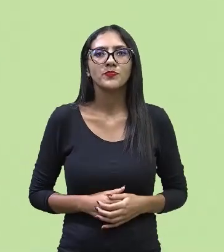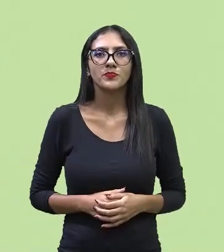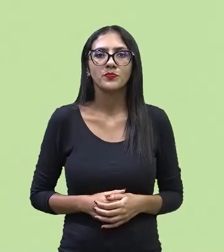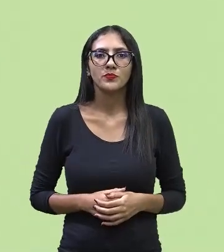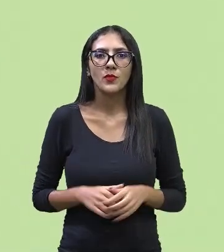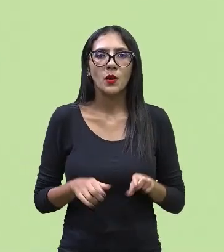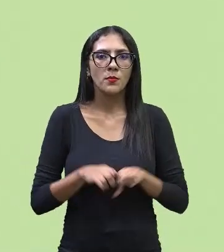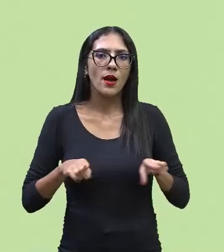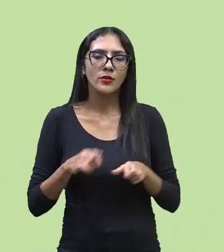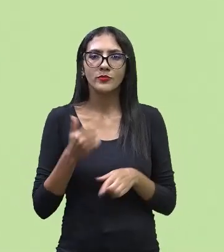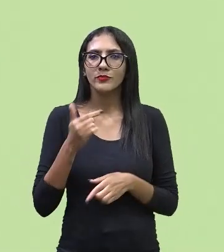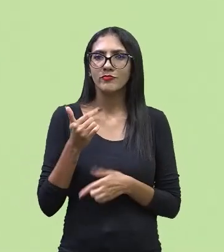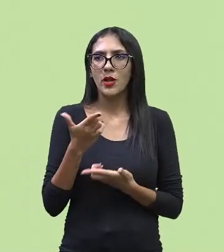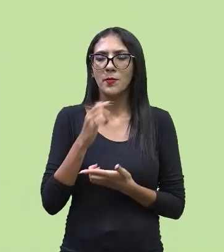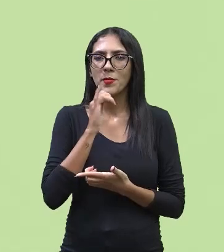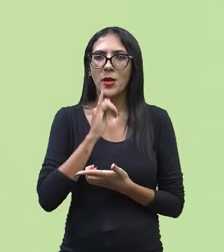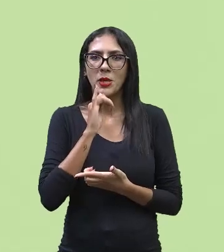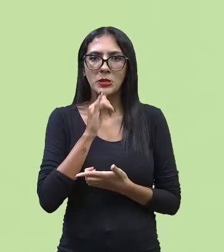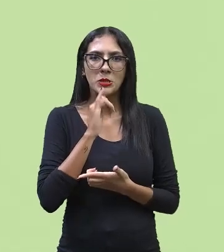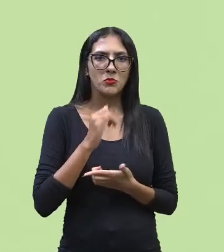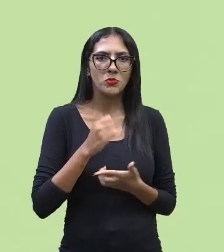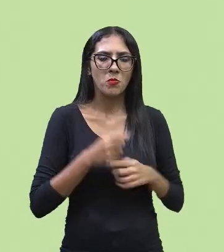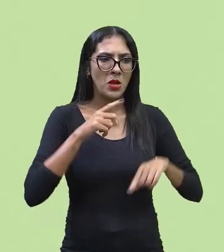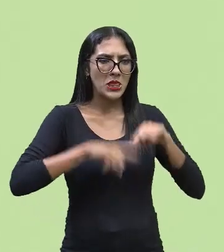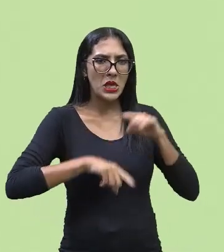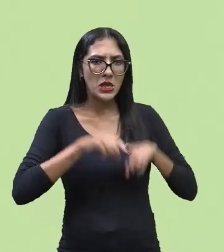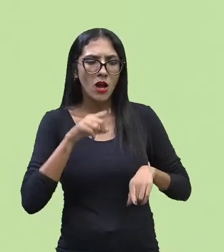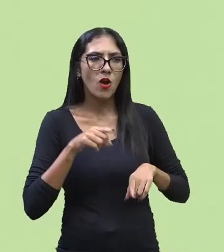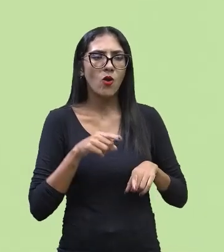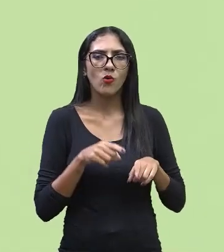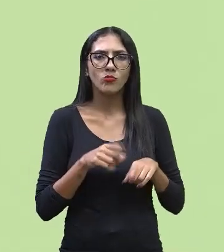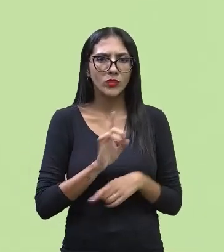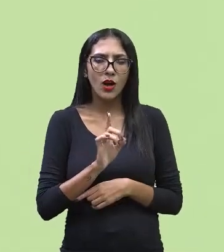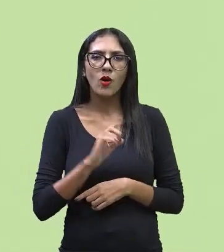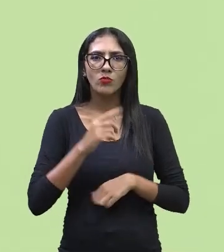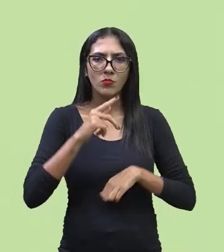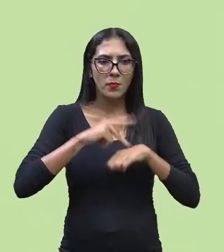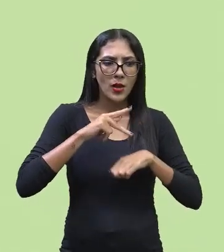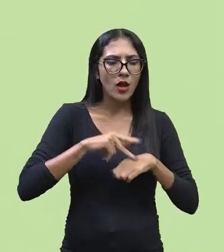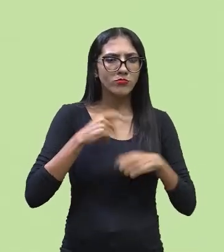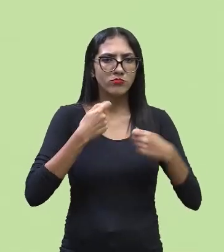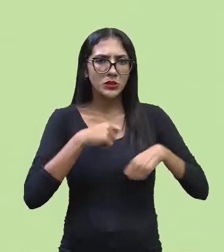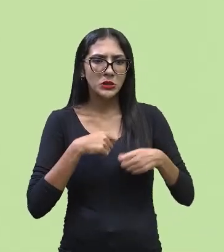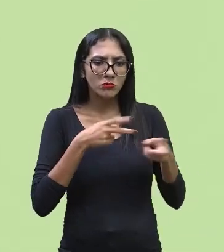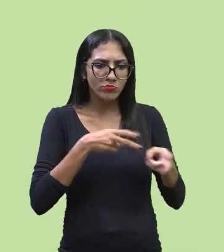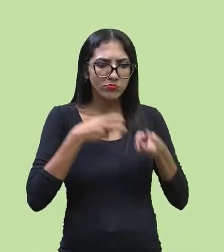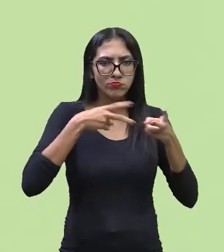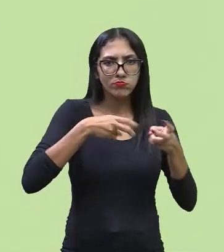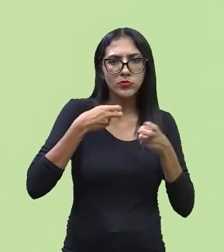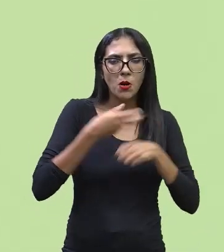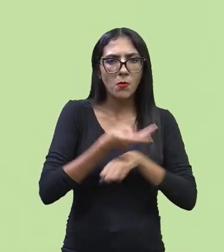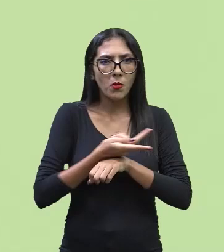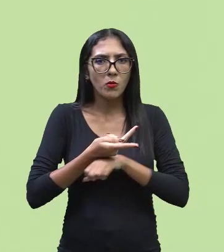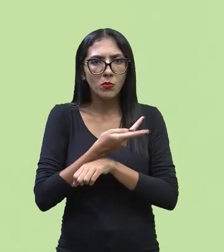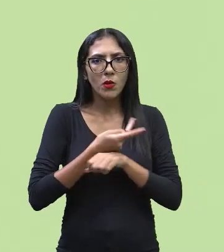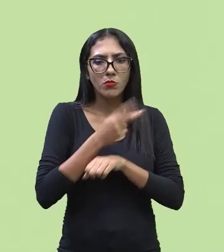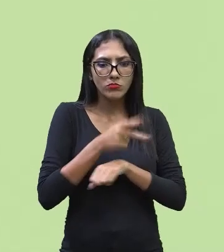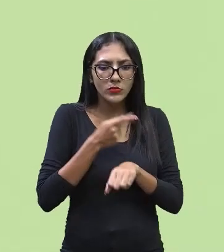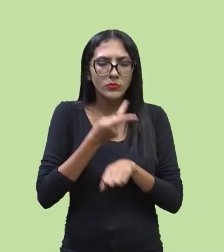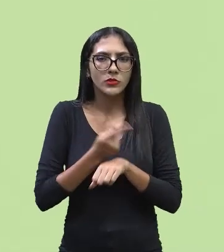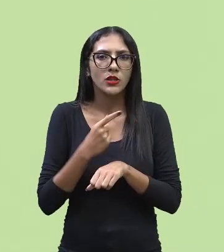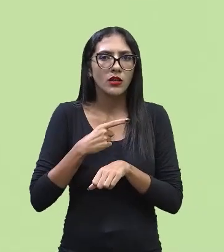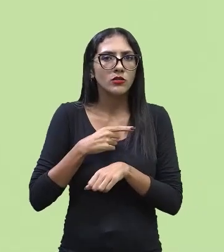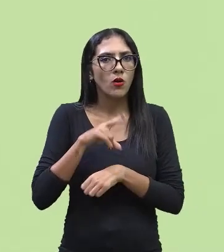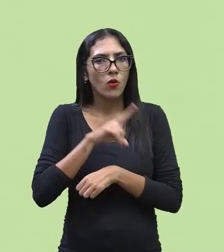aparece um pedaço do metal, não, ele está disseminado em toda aquela rocha, tá? E aí é dessa maneira, a partir da eletrólise, é que